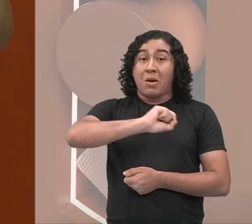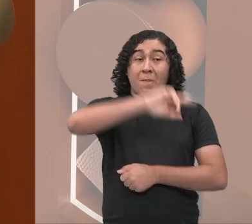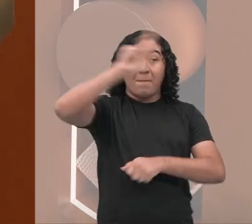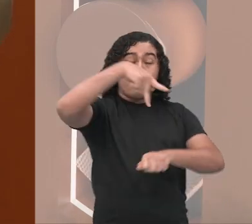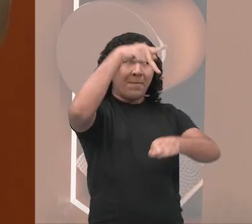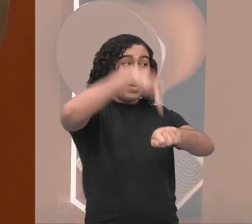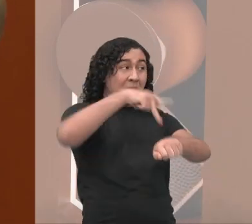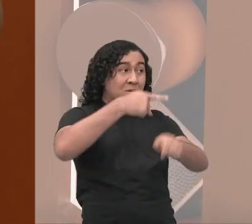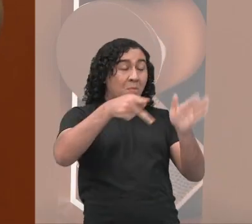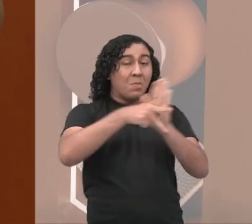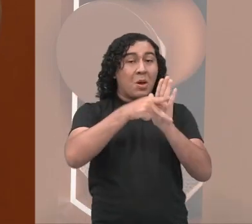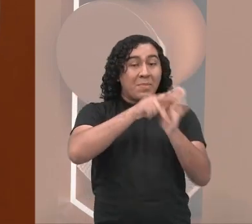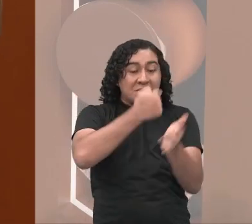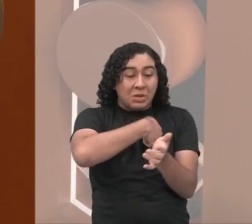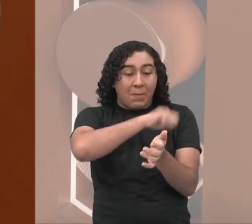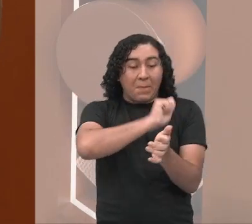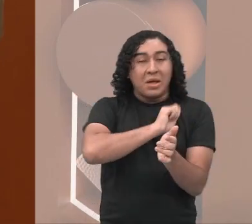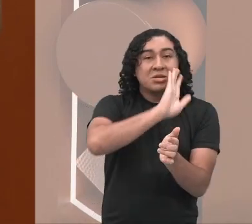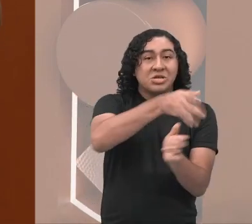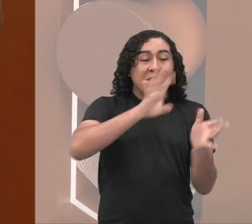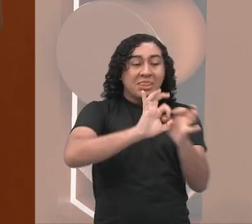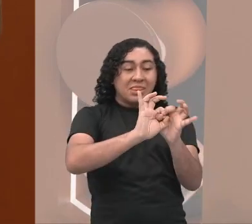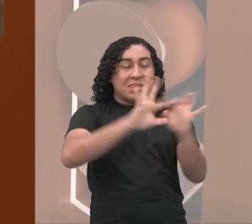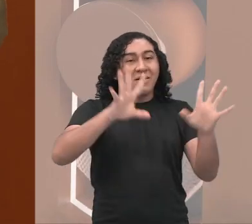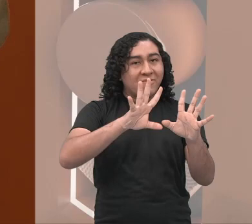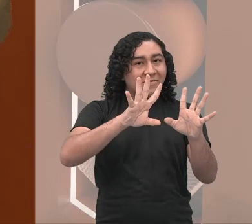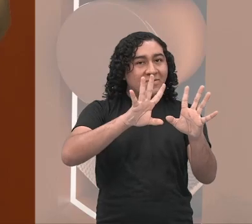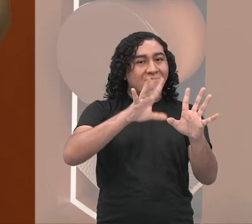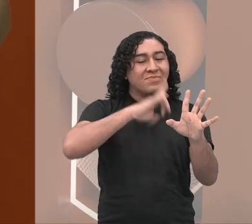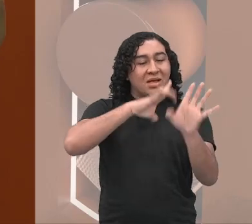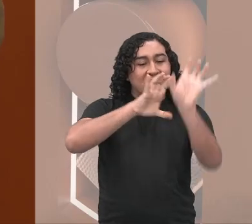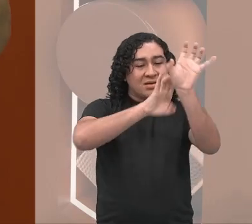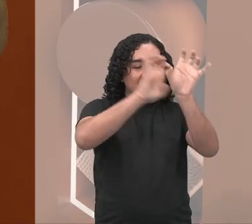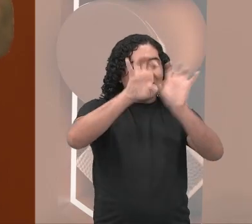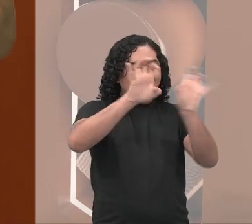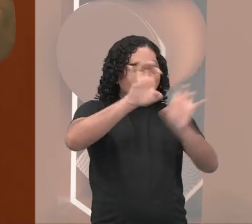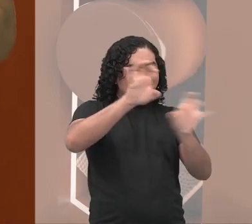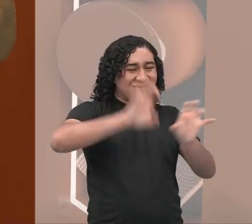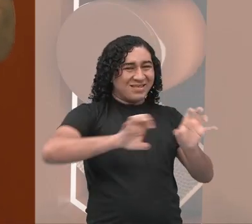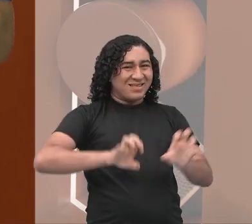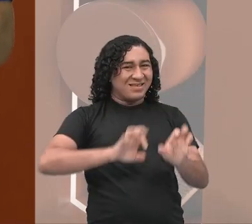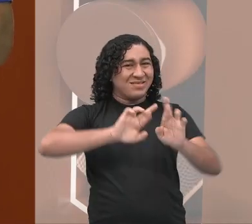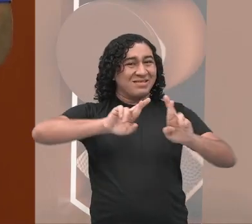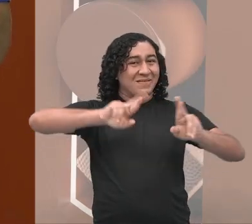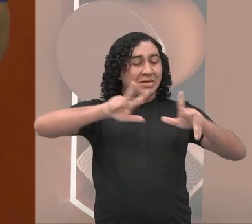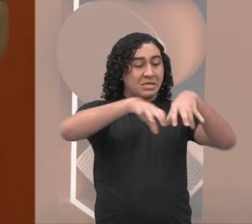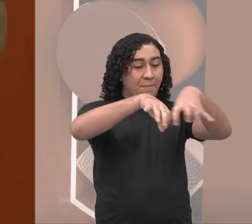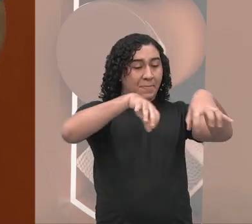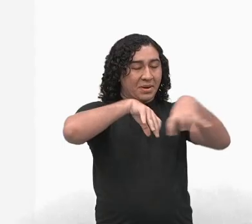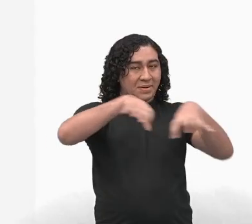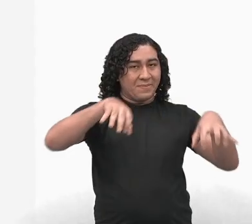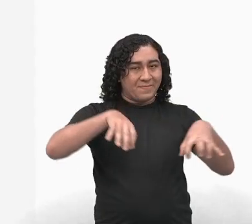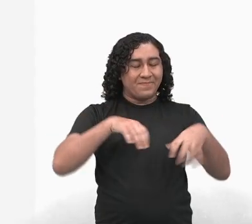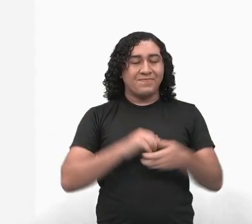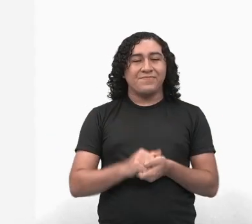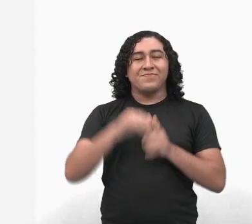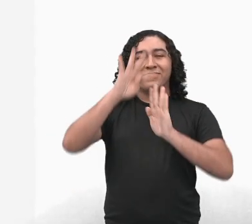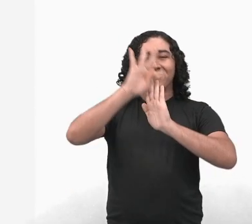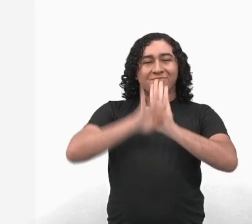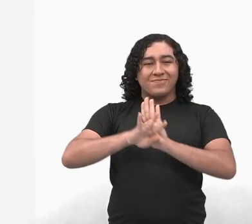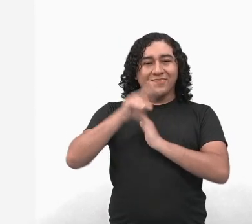que quando declararam a independência se fragmentaram em várias nações. Vamos ao texto para a gente ver um pouquinho mais sobre essas revoltas. Vamos lá,